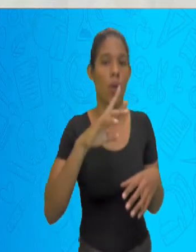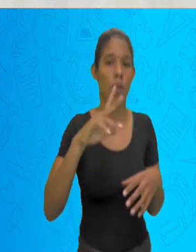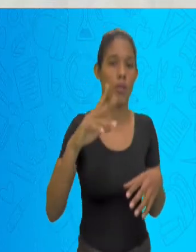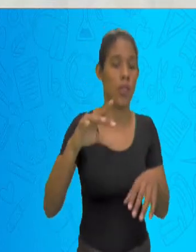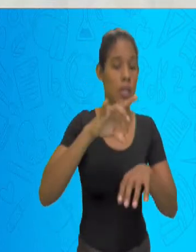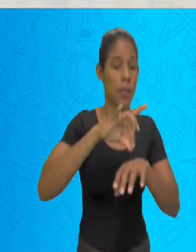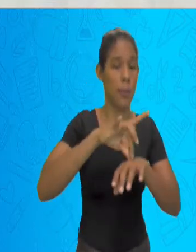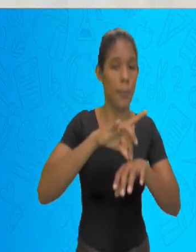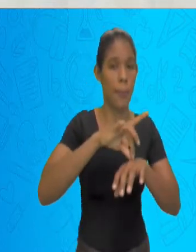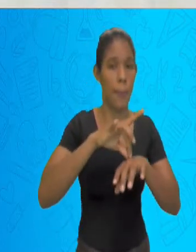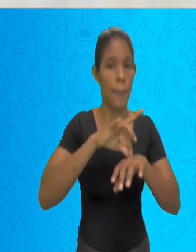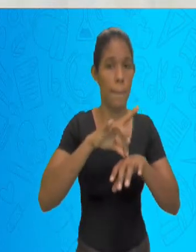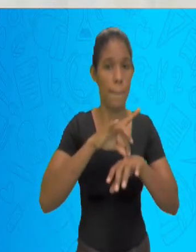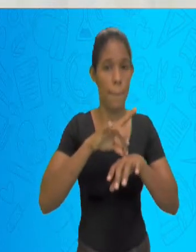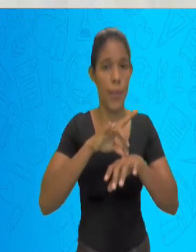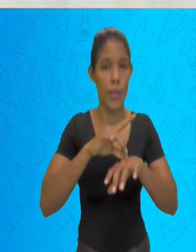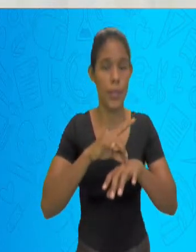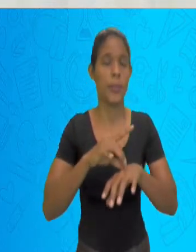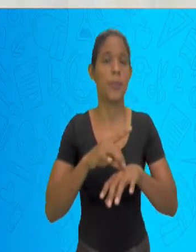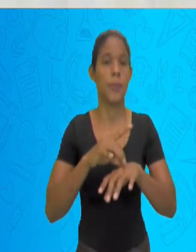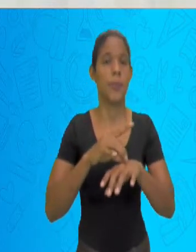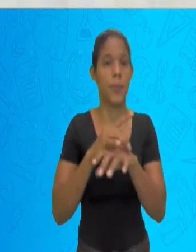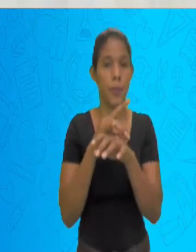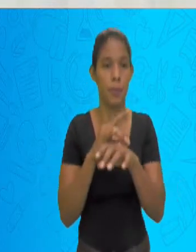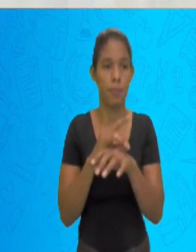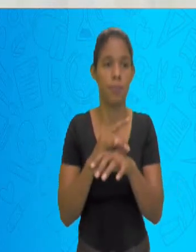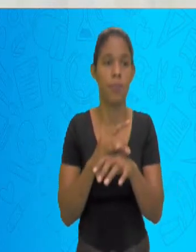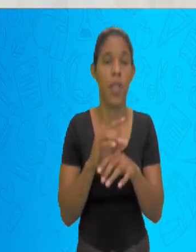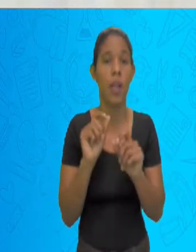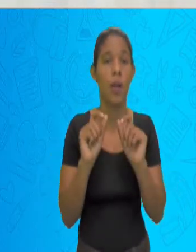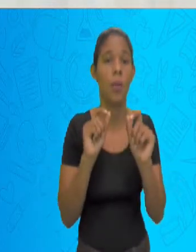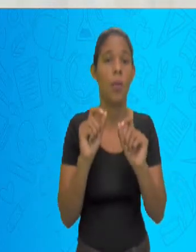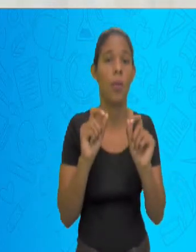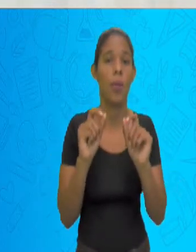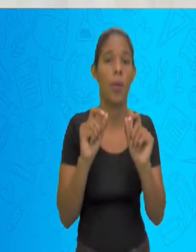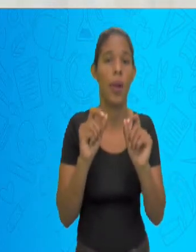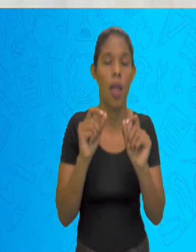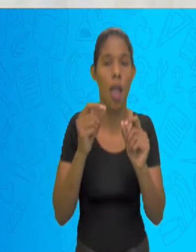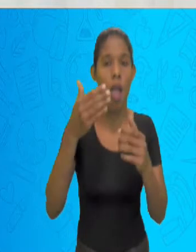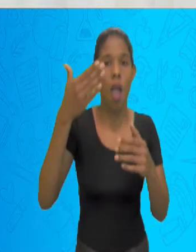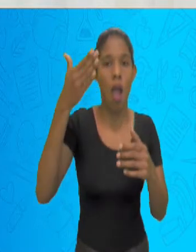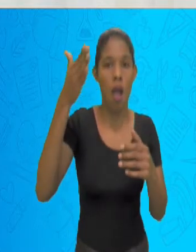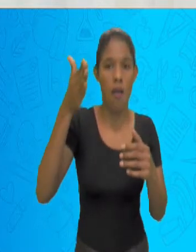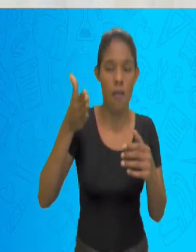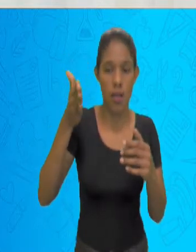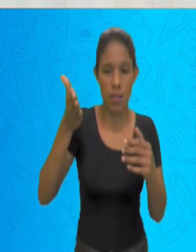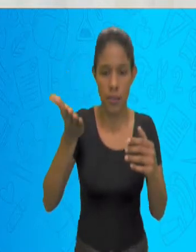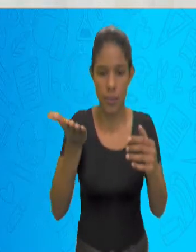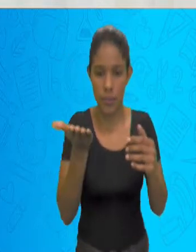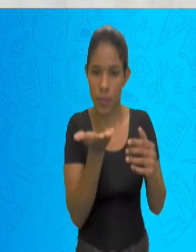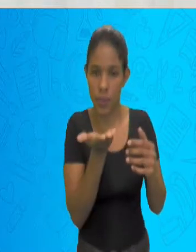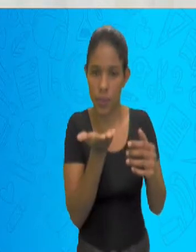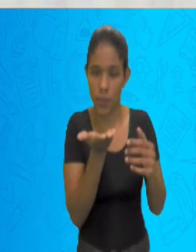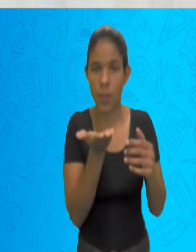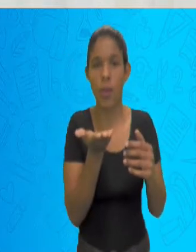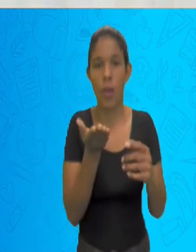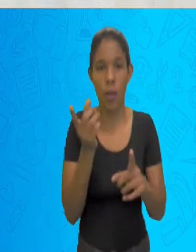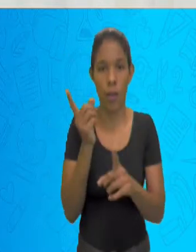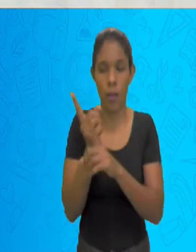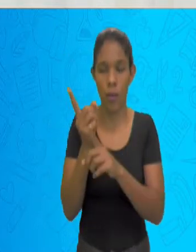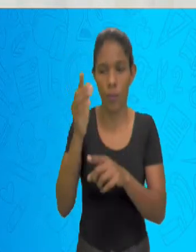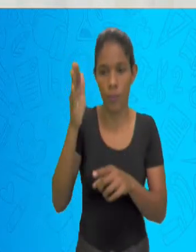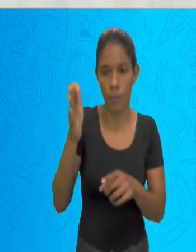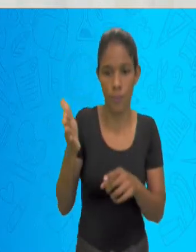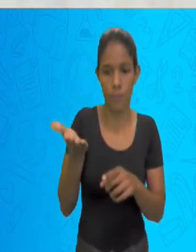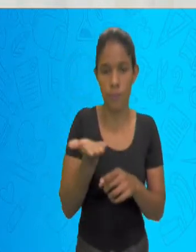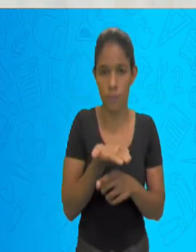arestas vão ser onde essas duas faces se encontram. Então, onde esta face se encontra com a outra, olha,